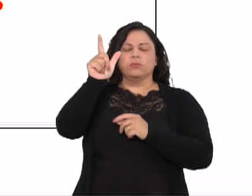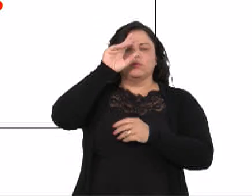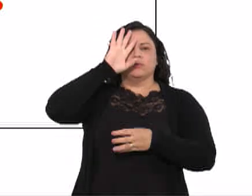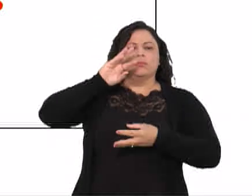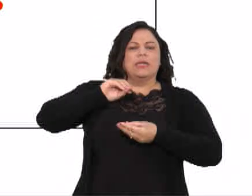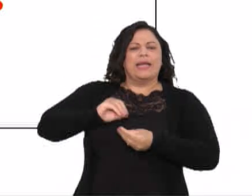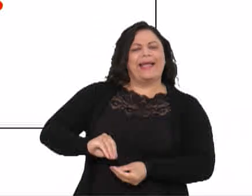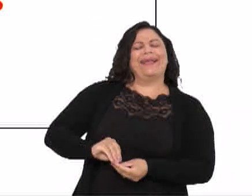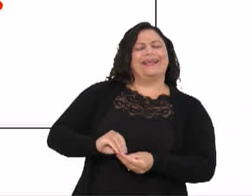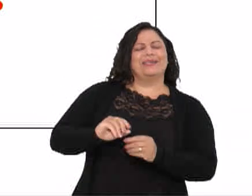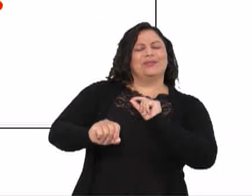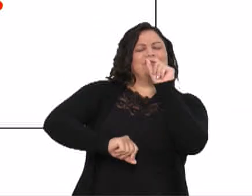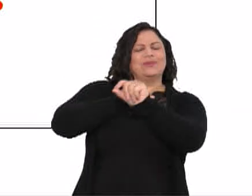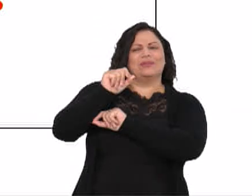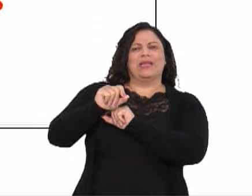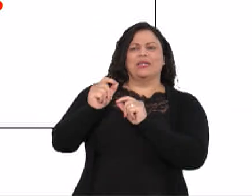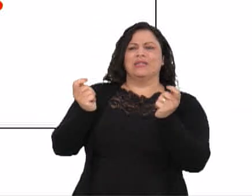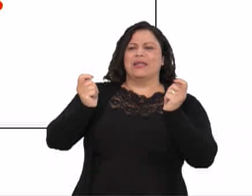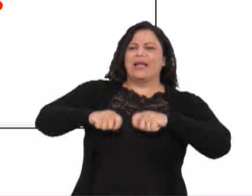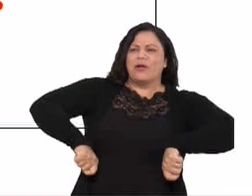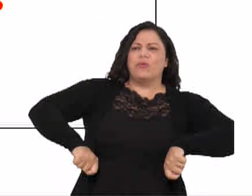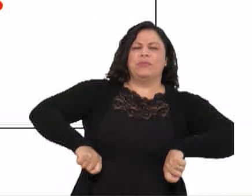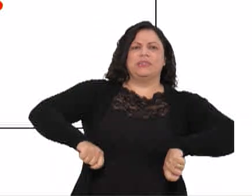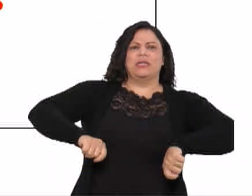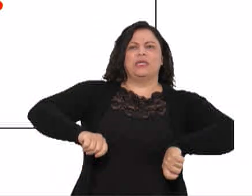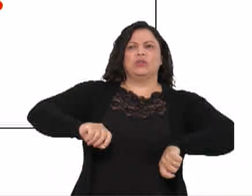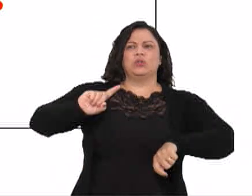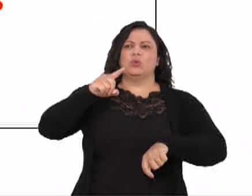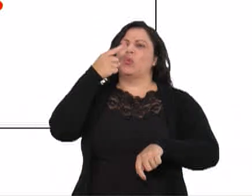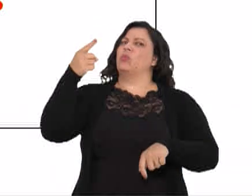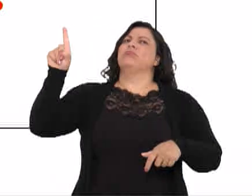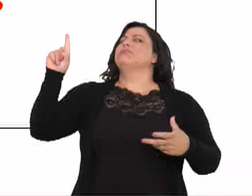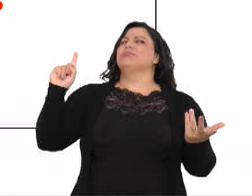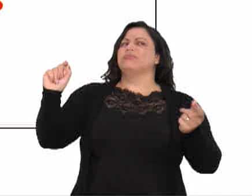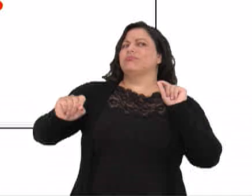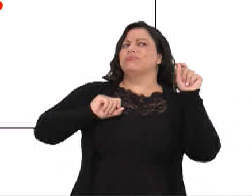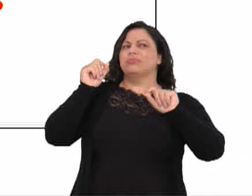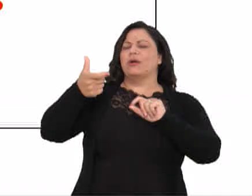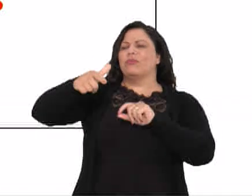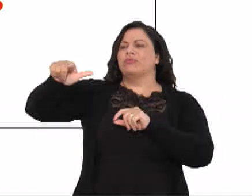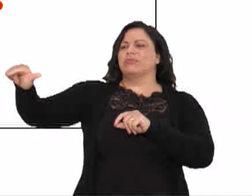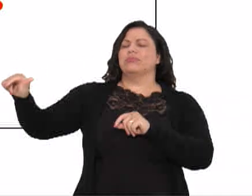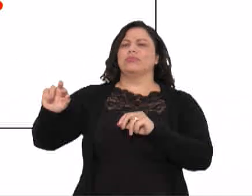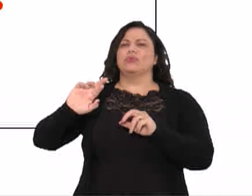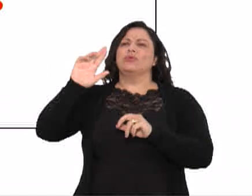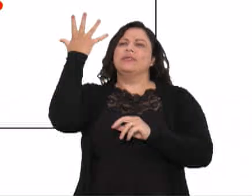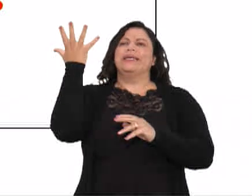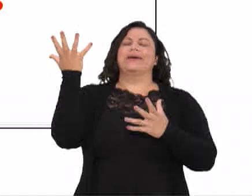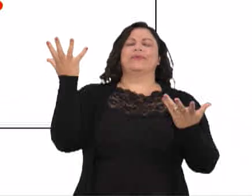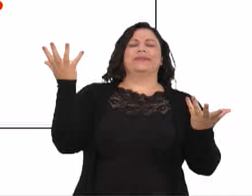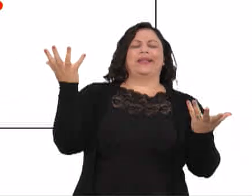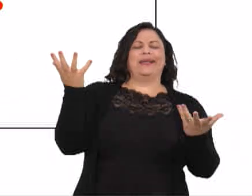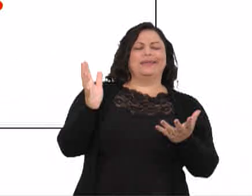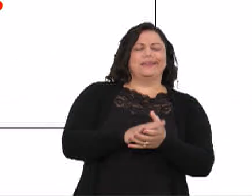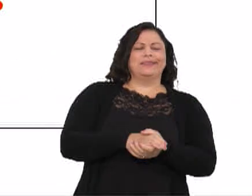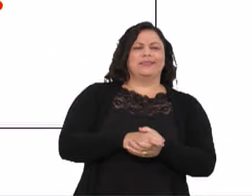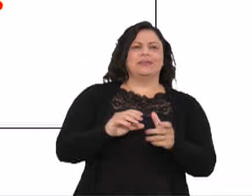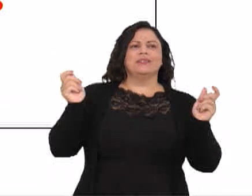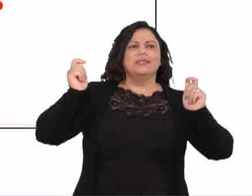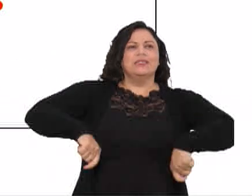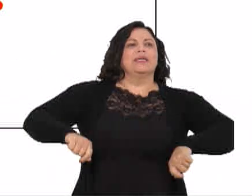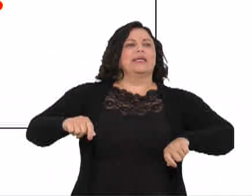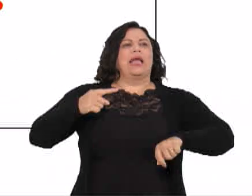e o insucesso da incompetência, sem levar em conta outros fatores. É uma corrida onde